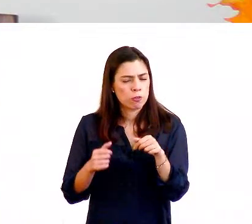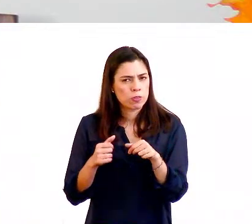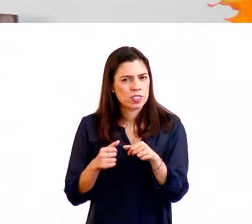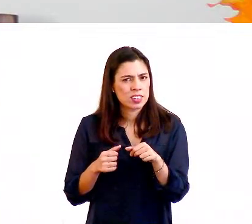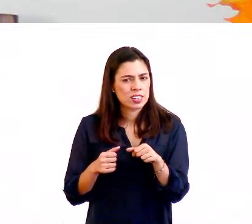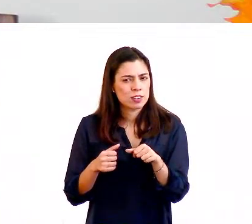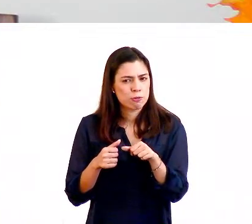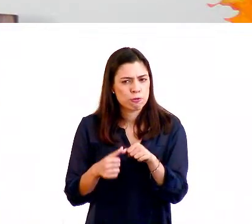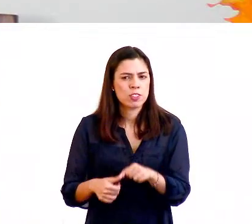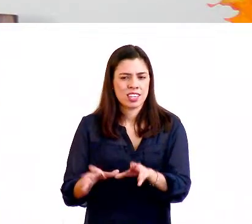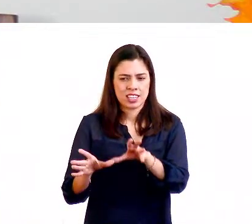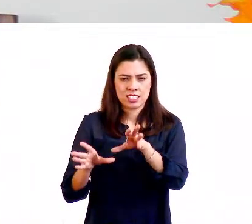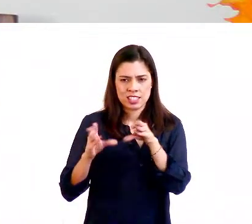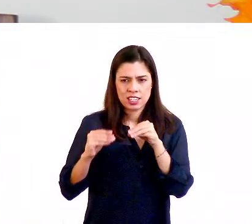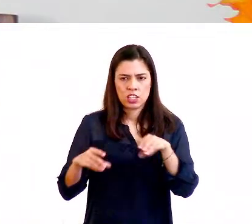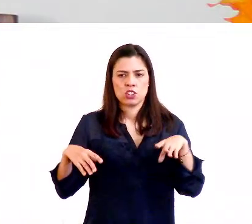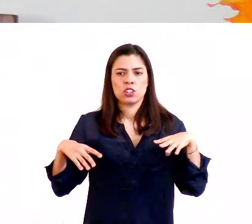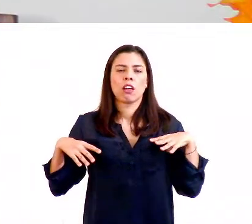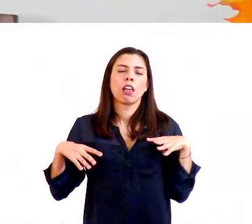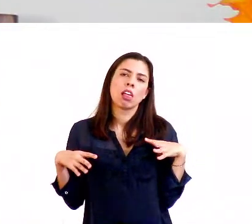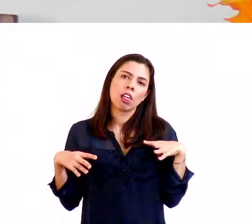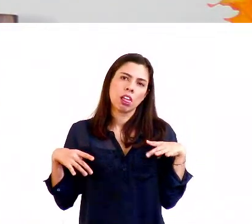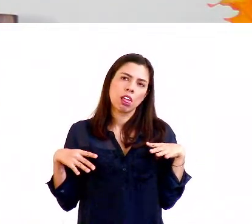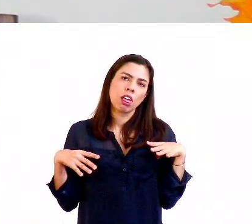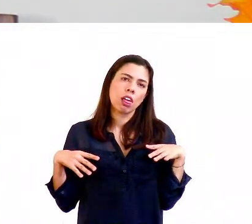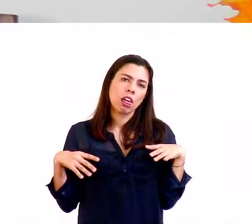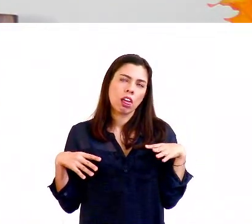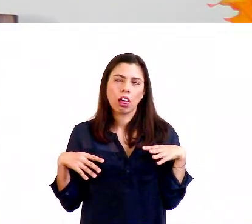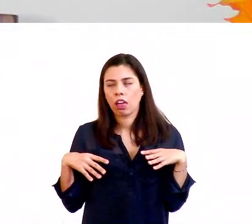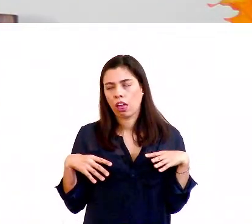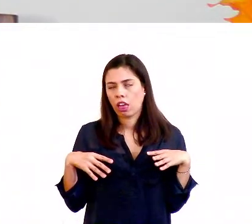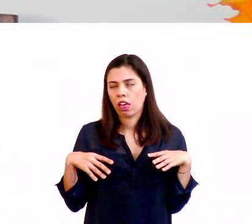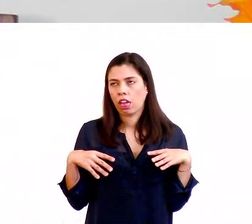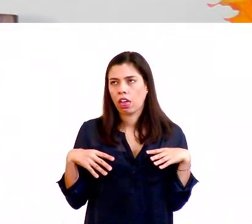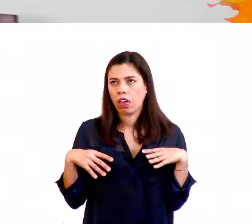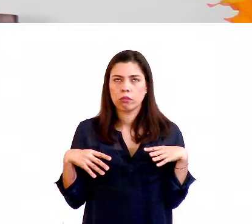indolentes. O que é alguém indolente?